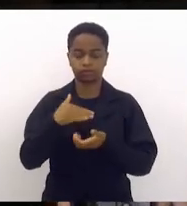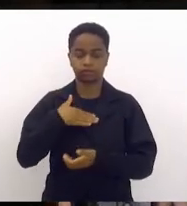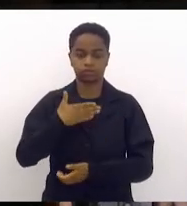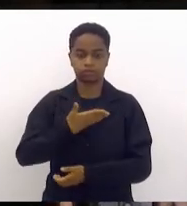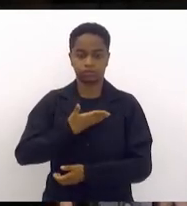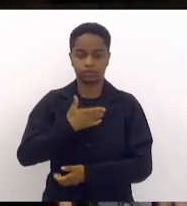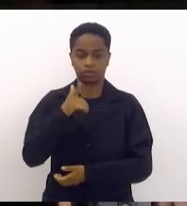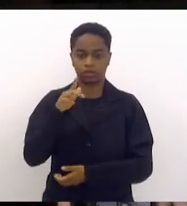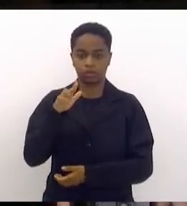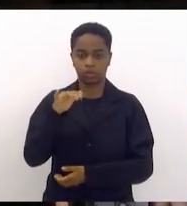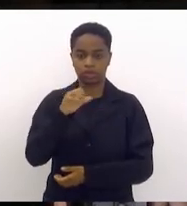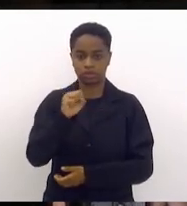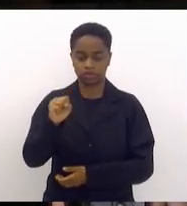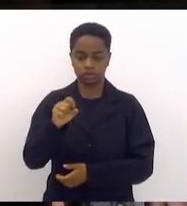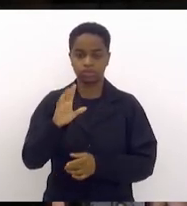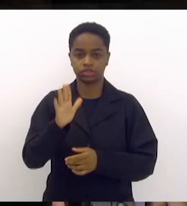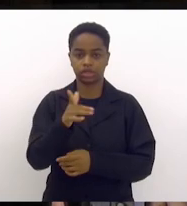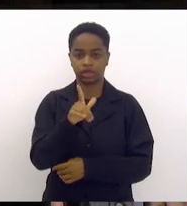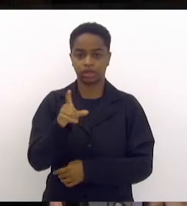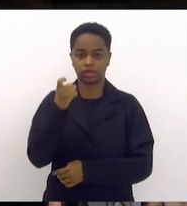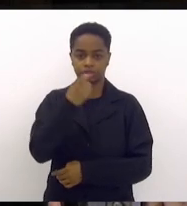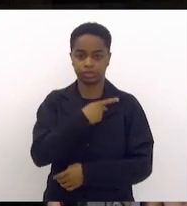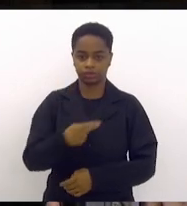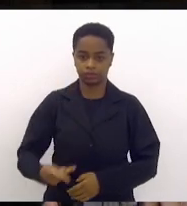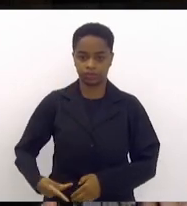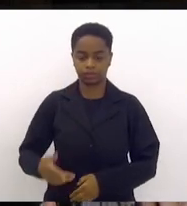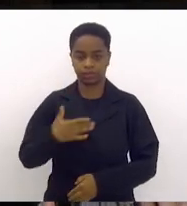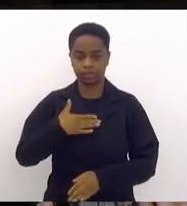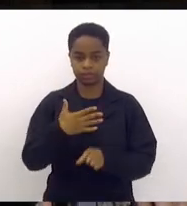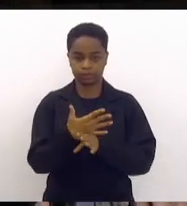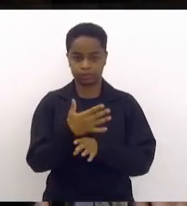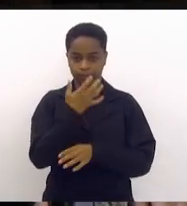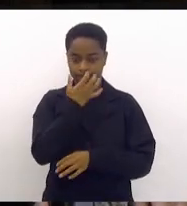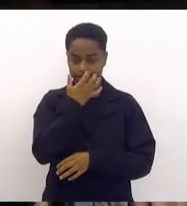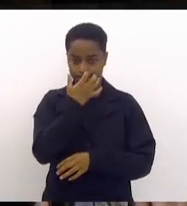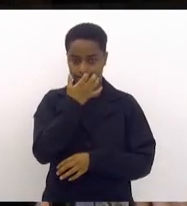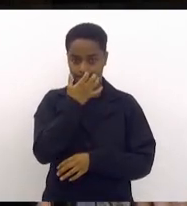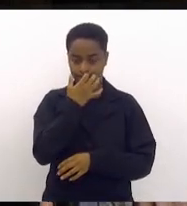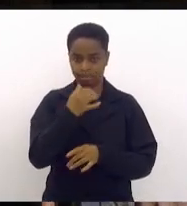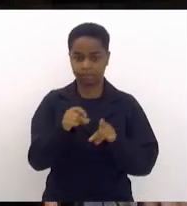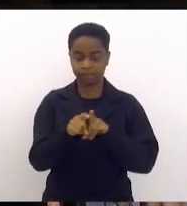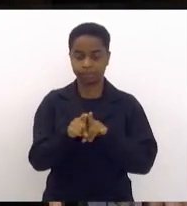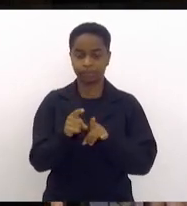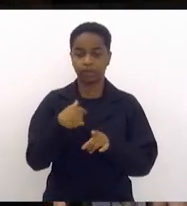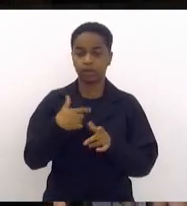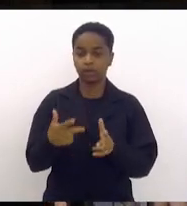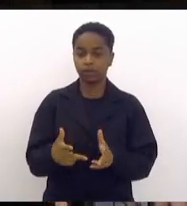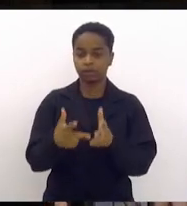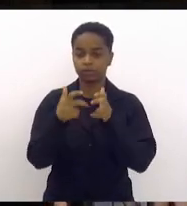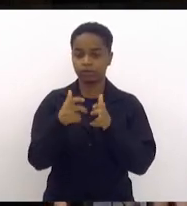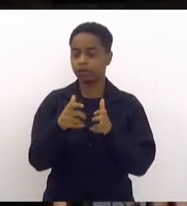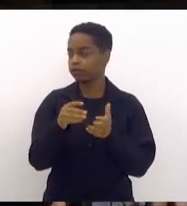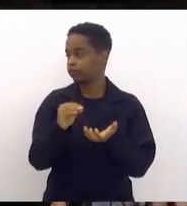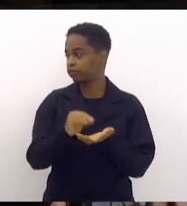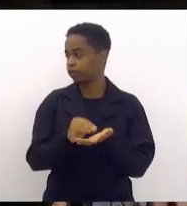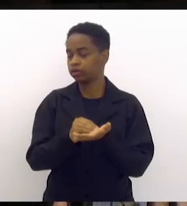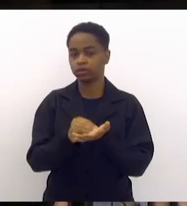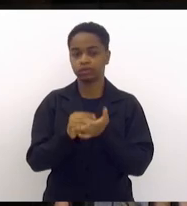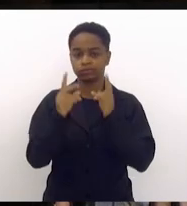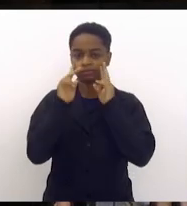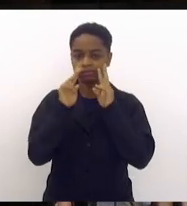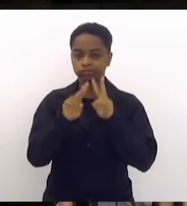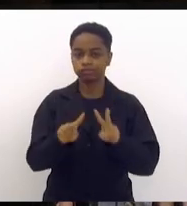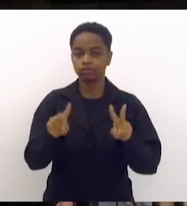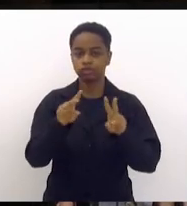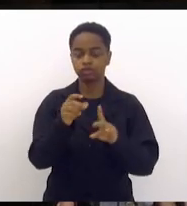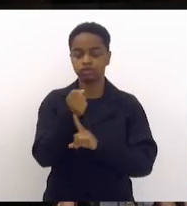Sérgio que já foi prefeito da minha cidade Eh eu percebi esse essa falta do olhar social e esse